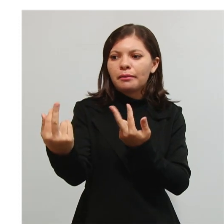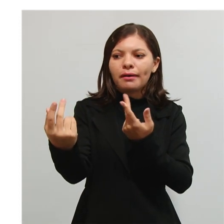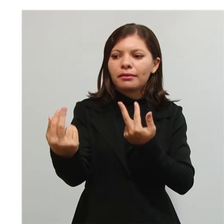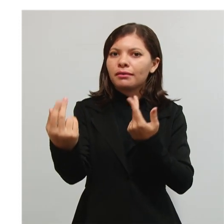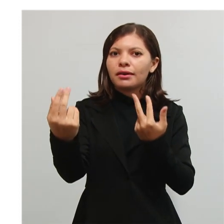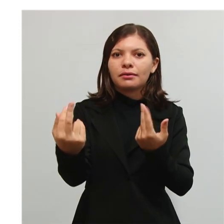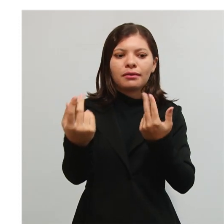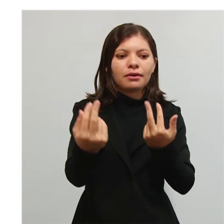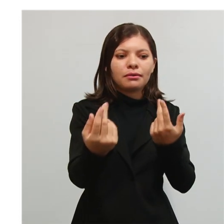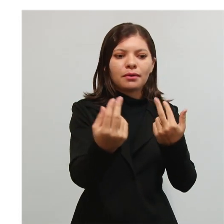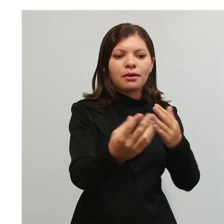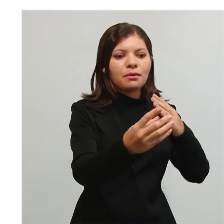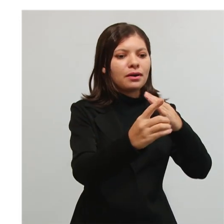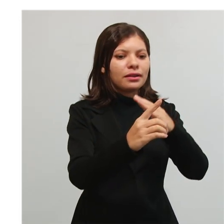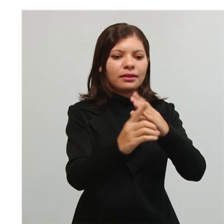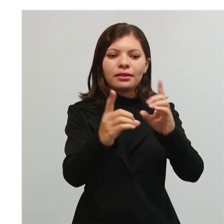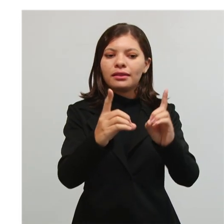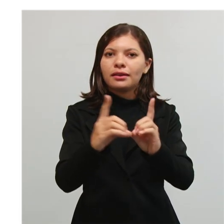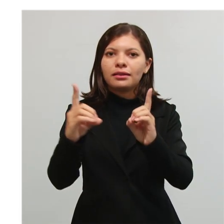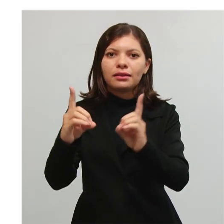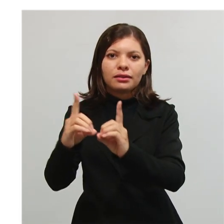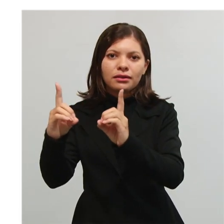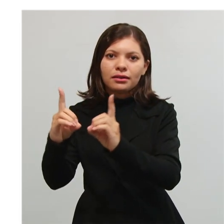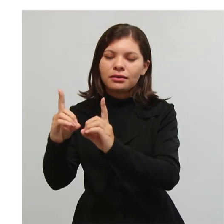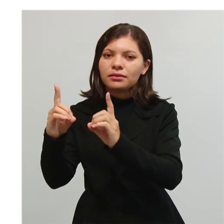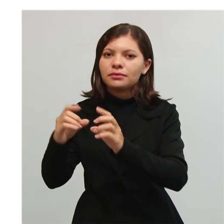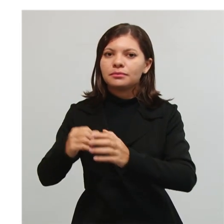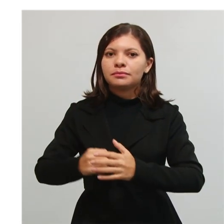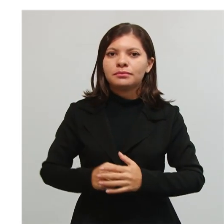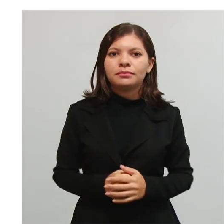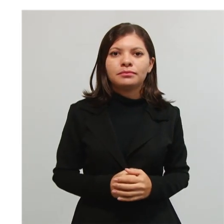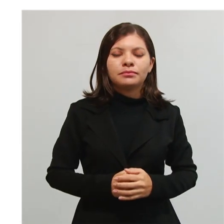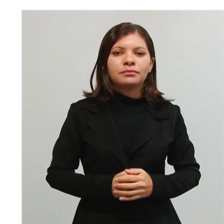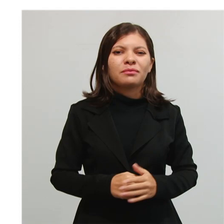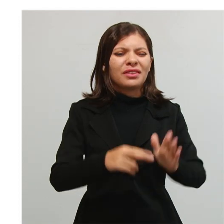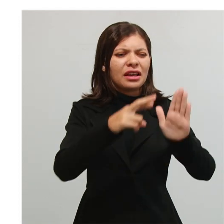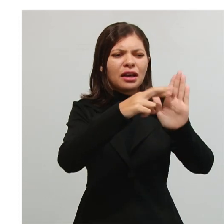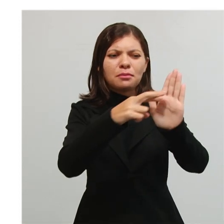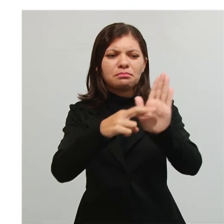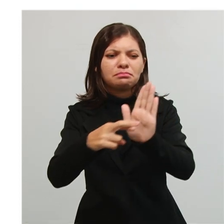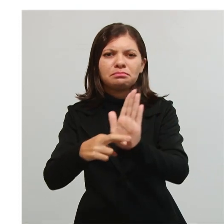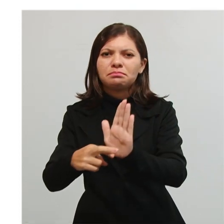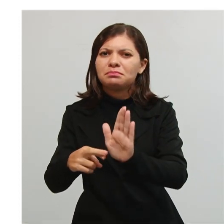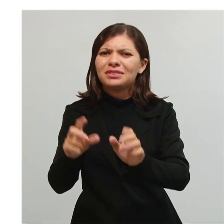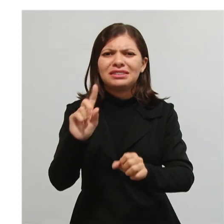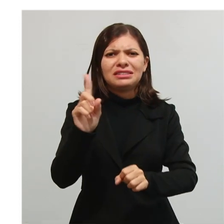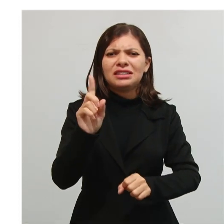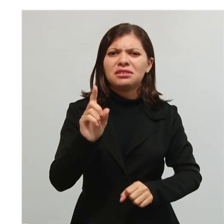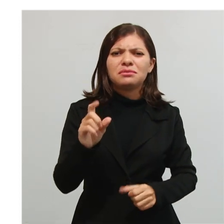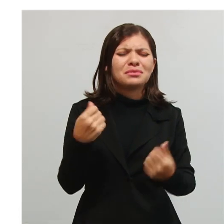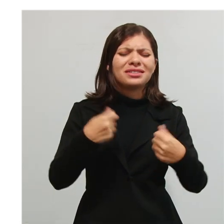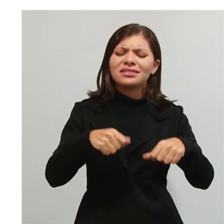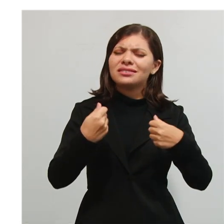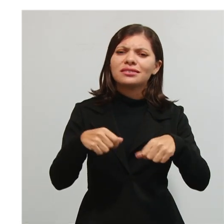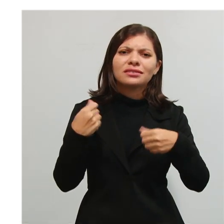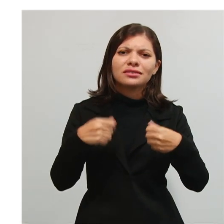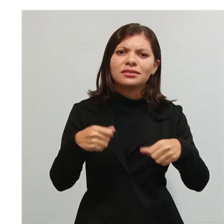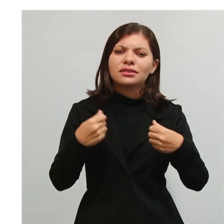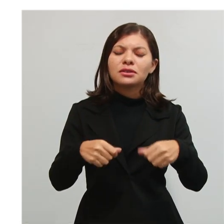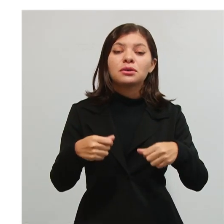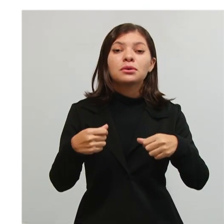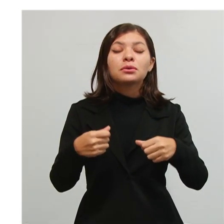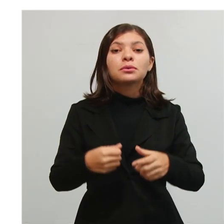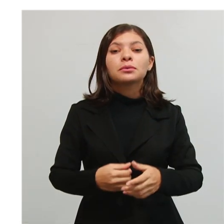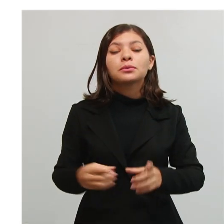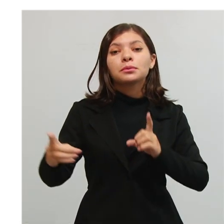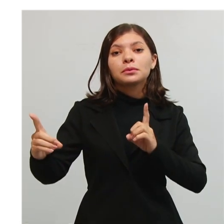as pessoas da mesma forma tudo sempre seguindo uma mesma regra gente isso não existe tá no atendimento ao